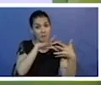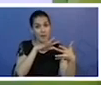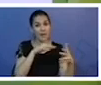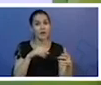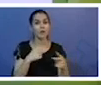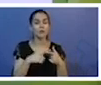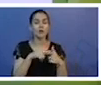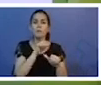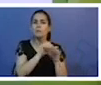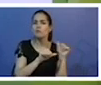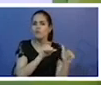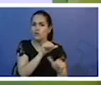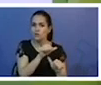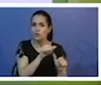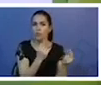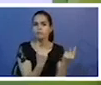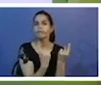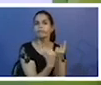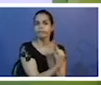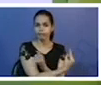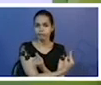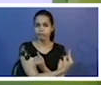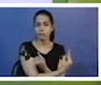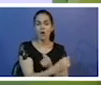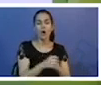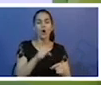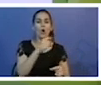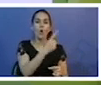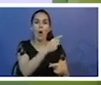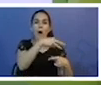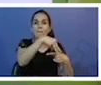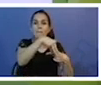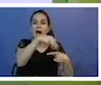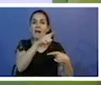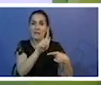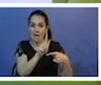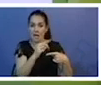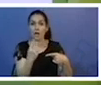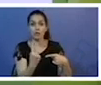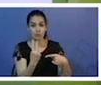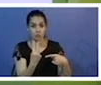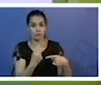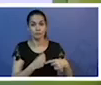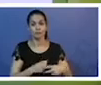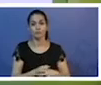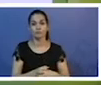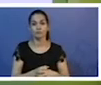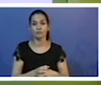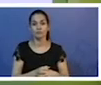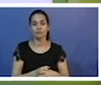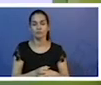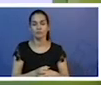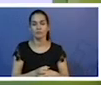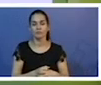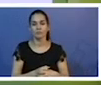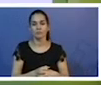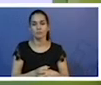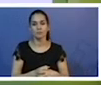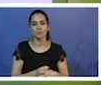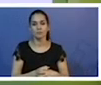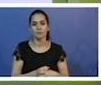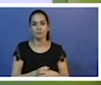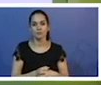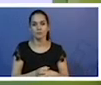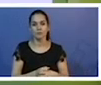é do magnésio, e o 1, que seria do OH-, que é aqui, ó, esse menusinho, iria para o magnésio.